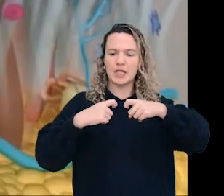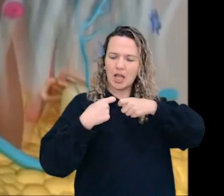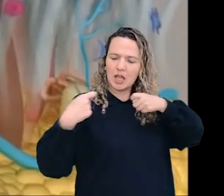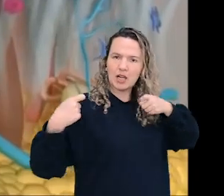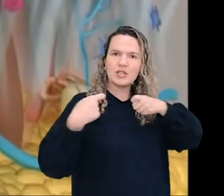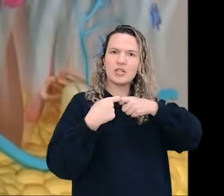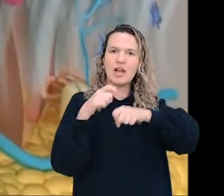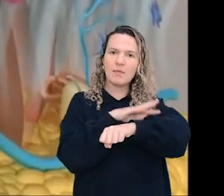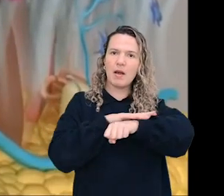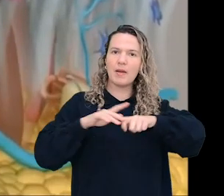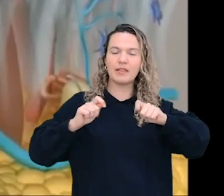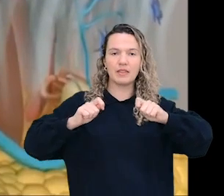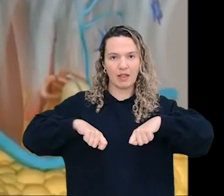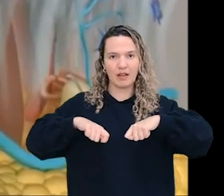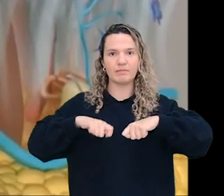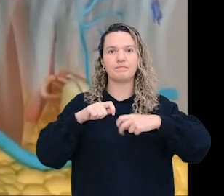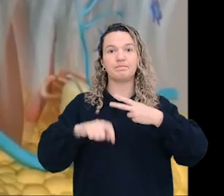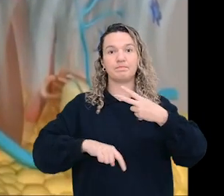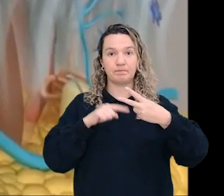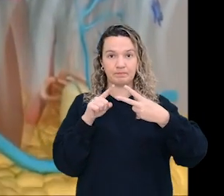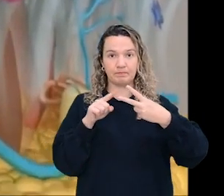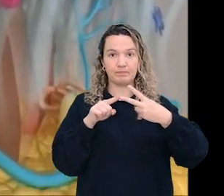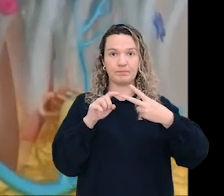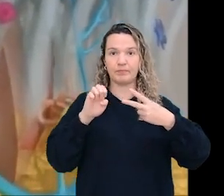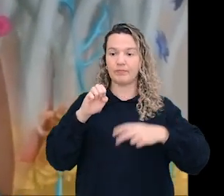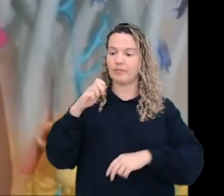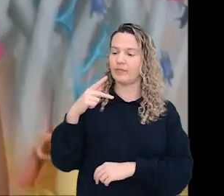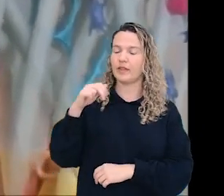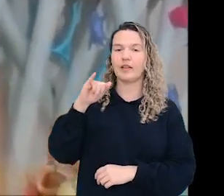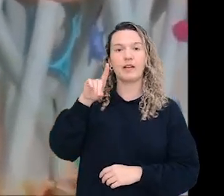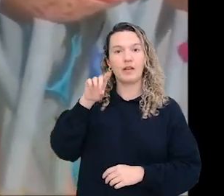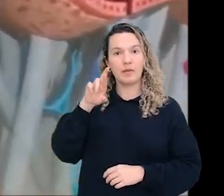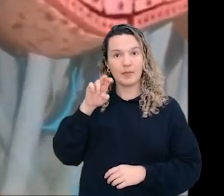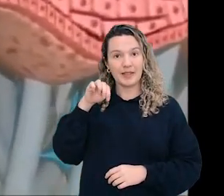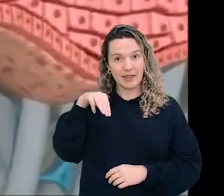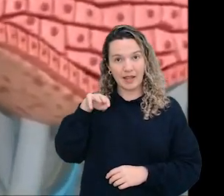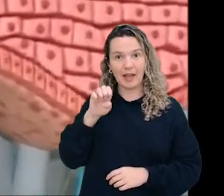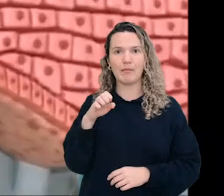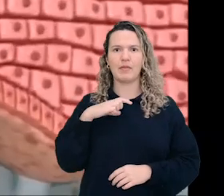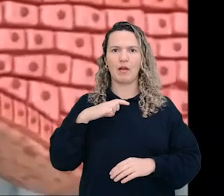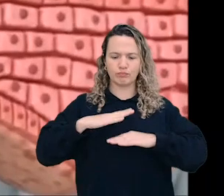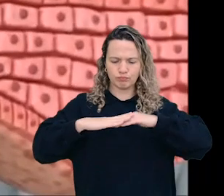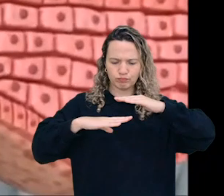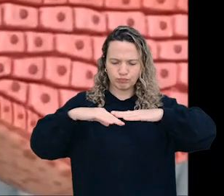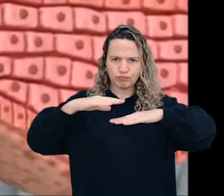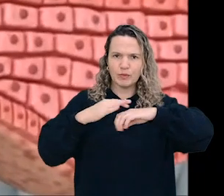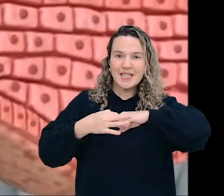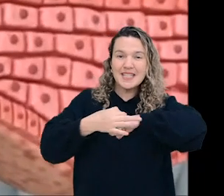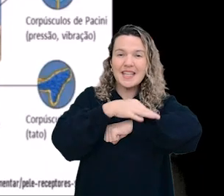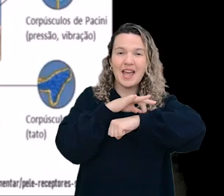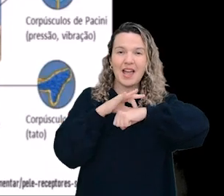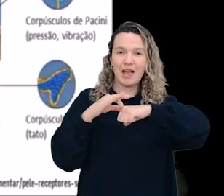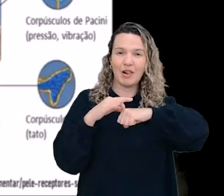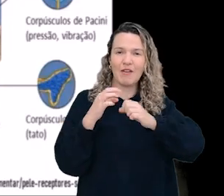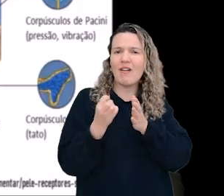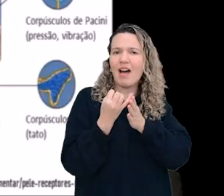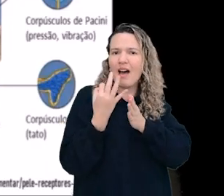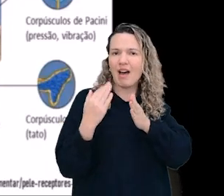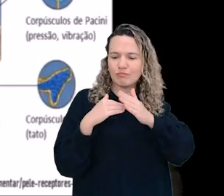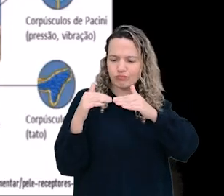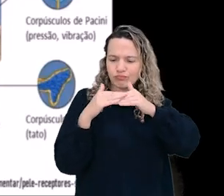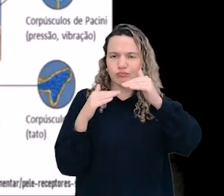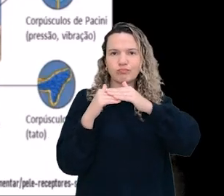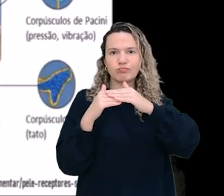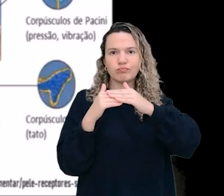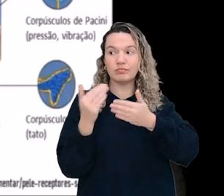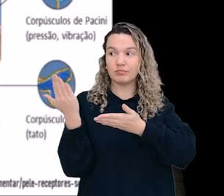elasticidade. A epiderme é constituída por várias camadas de células. Nessa imagem, nós